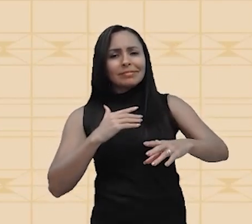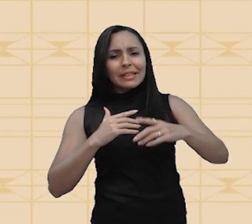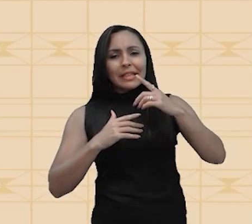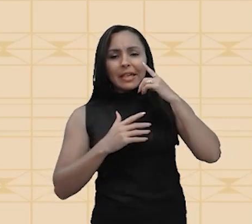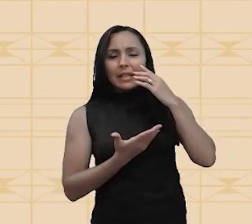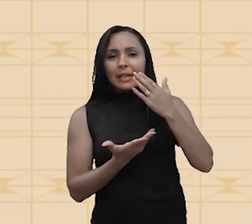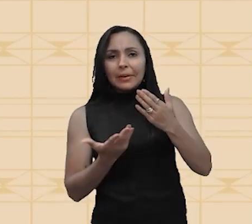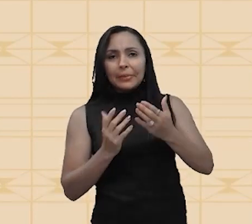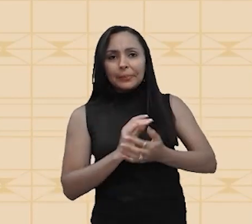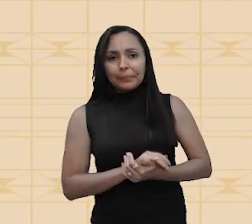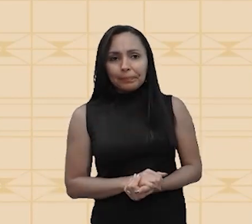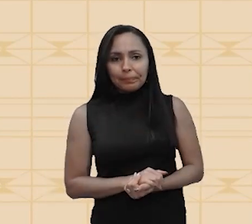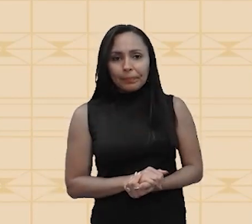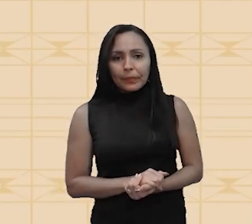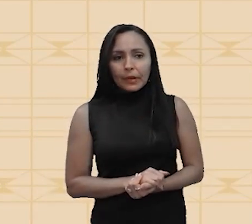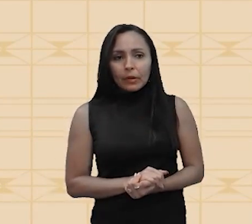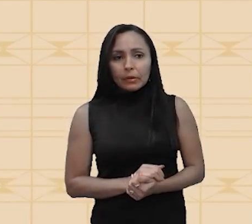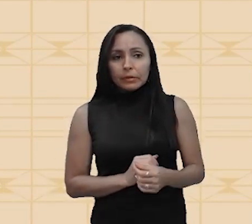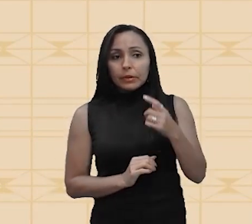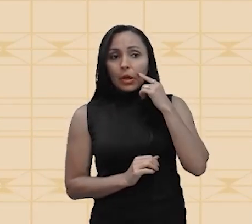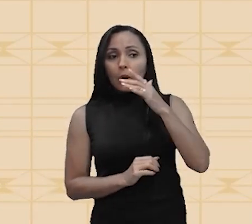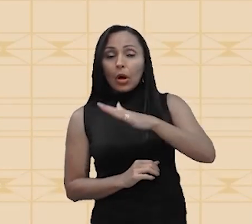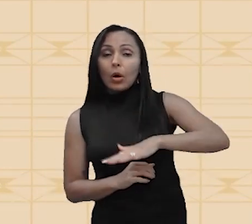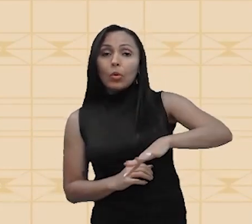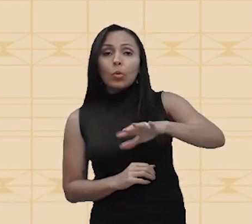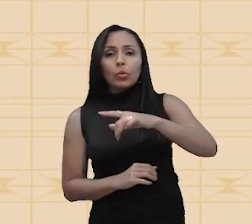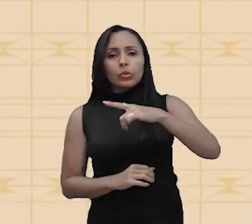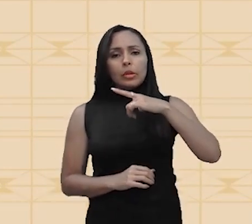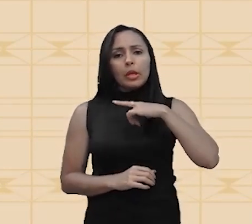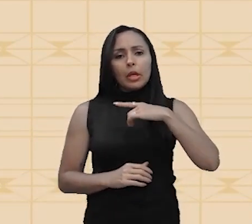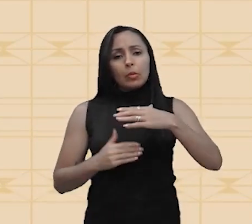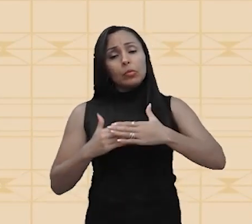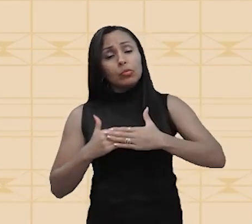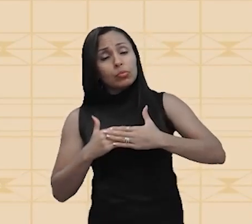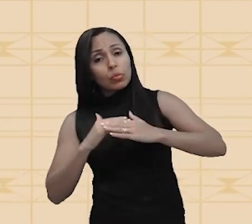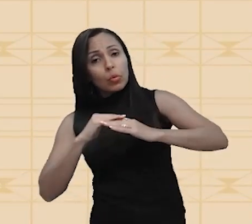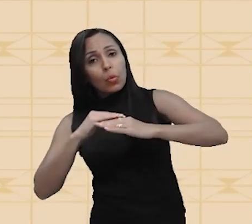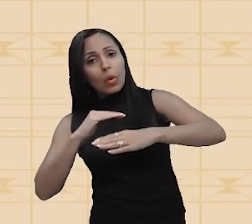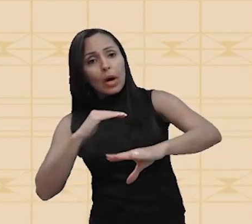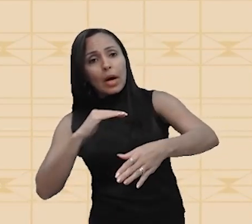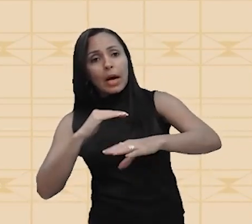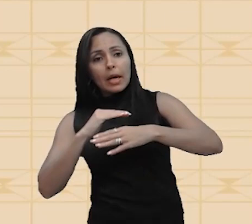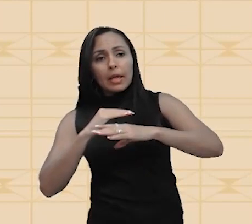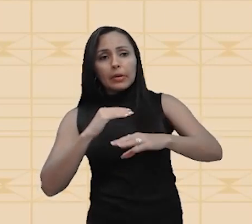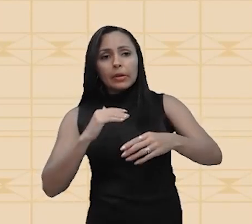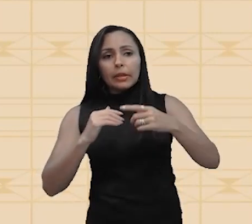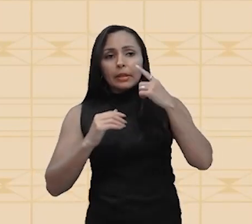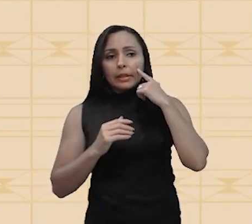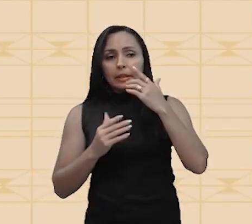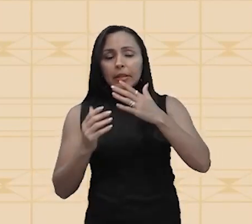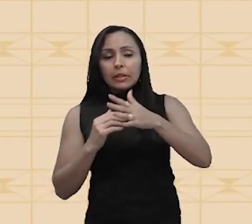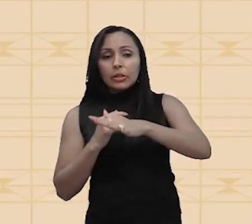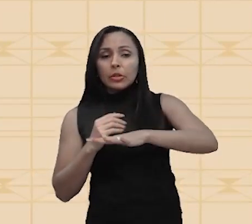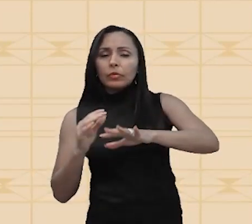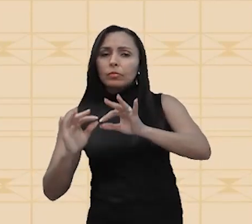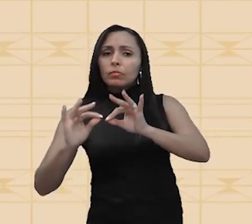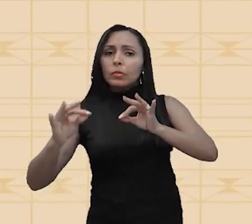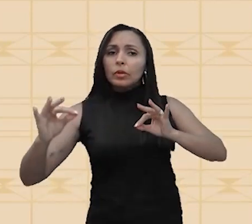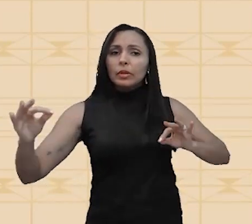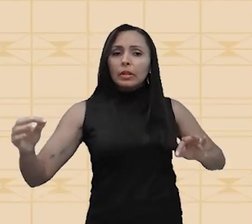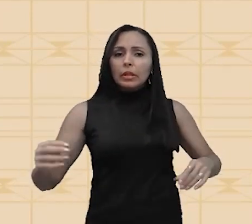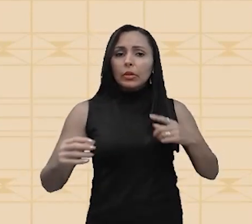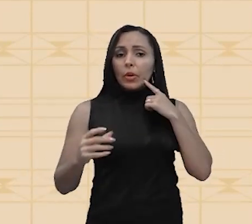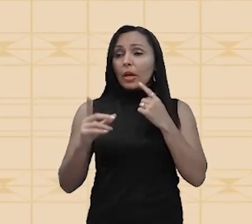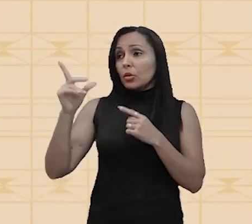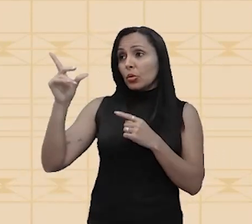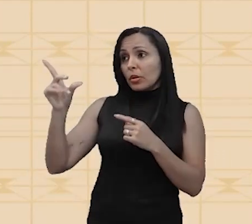uma onda. Ou seja, ao termos uma onda, podendo ser ela tanto transversal quanto longitudinal, esses efeitos serão